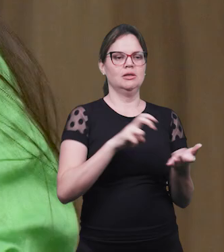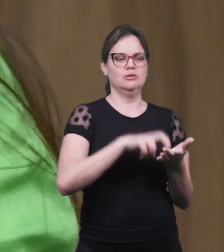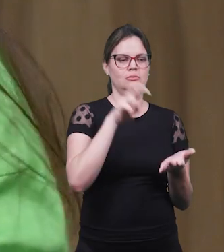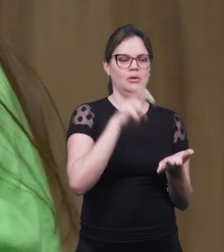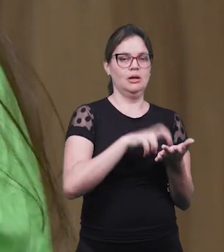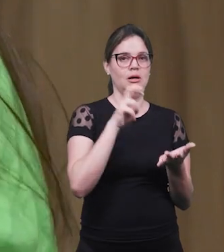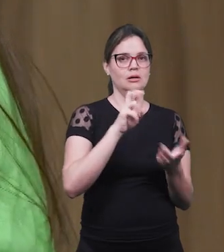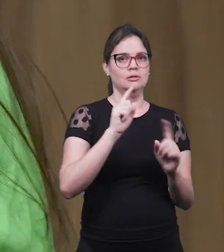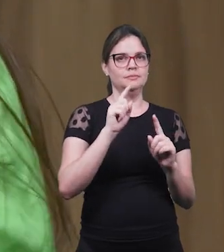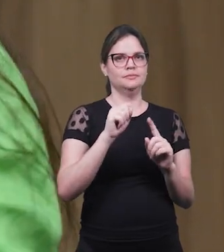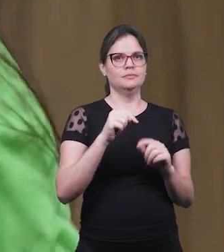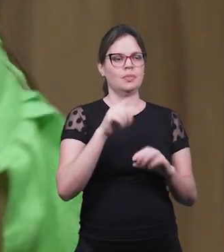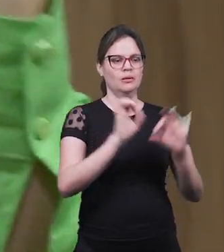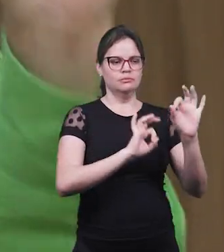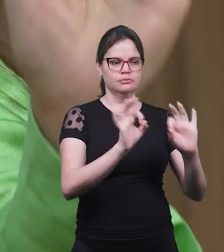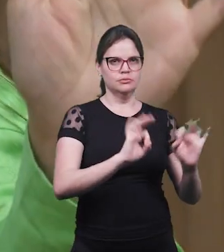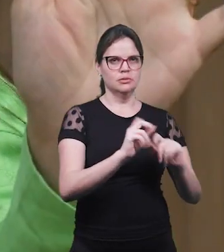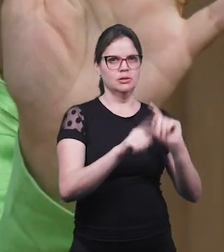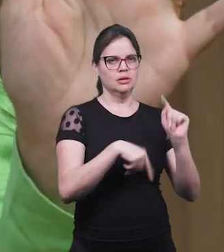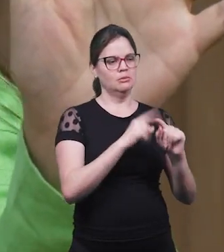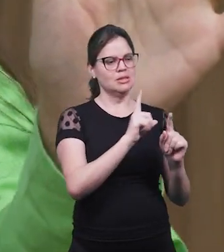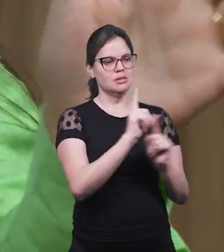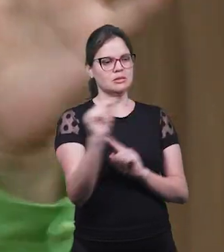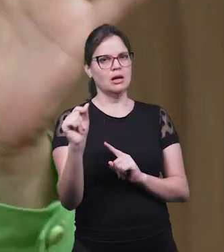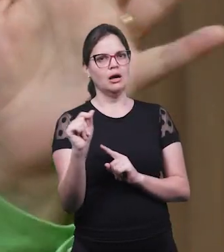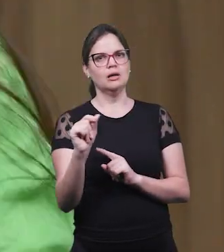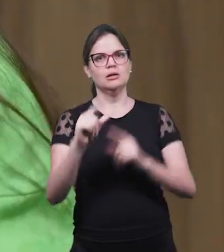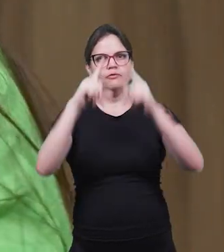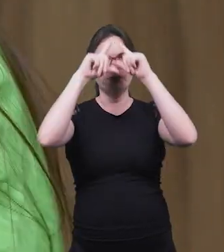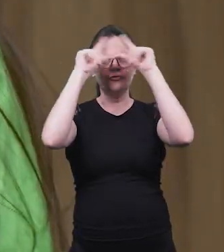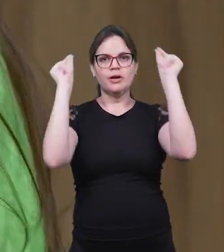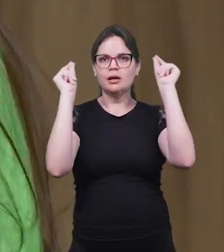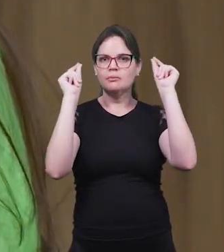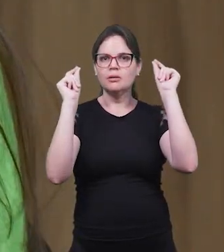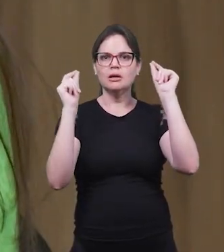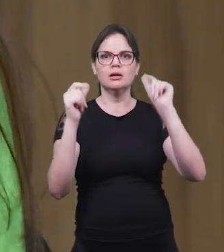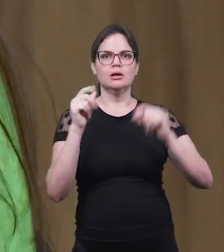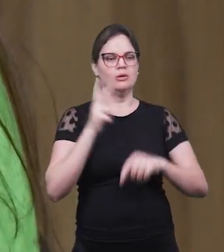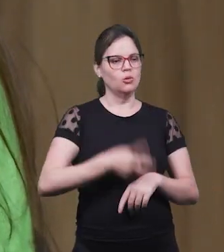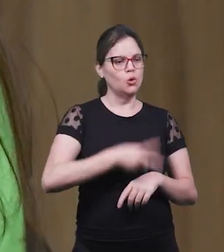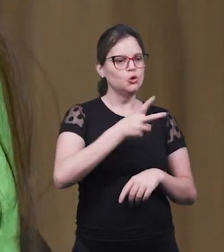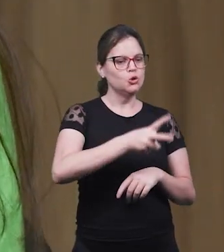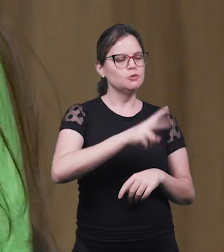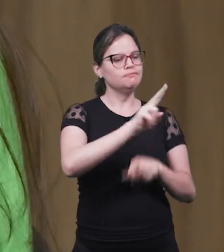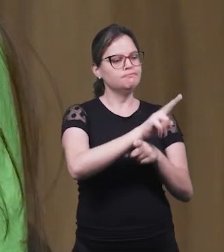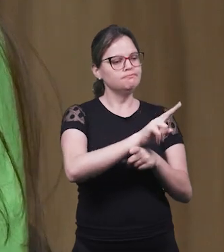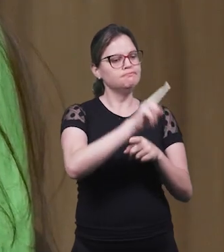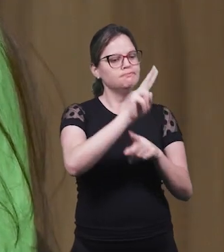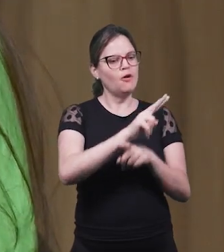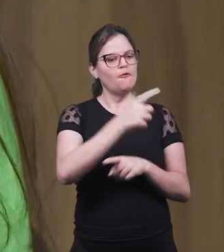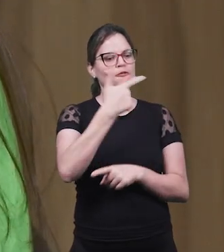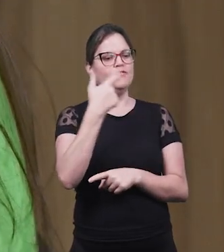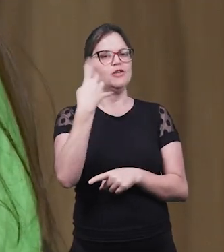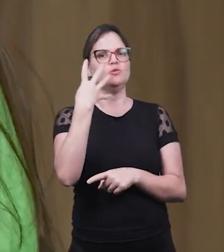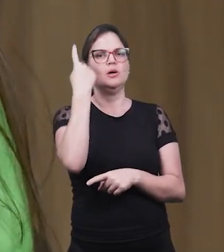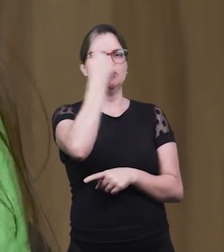manhã, faz o que ele tem para fazer e retorna para a sua atividade, mas a enfermagem ela fica 24 horas do lado